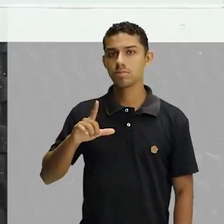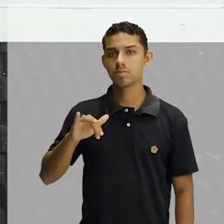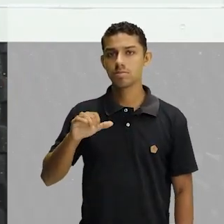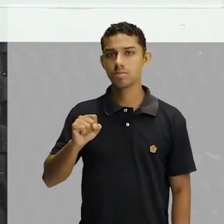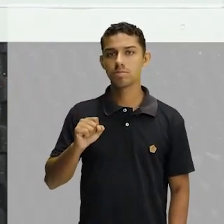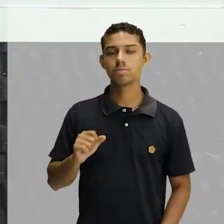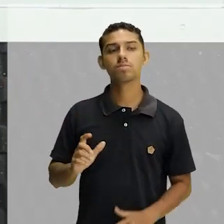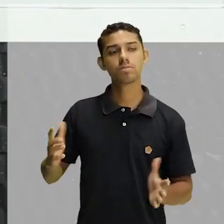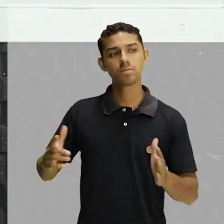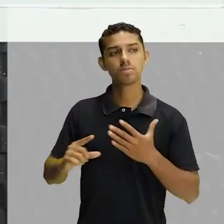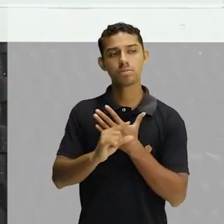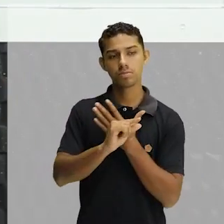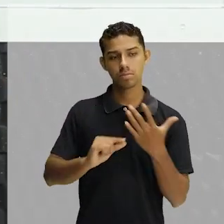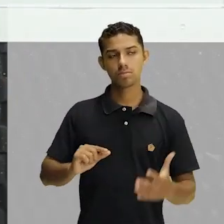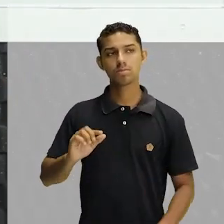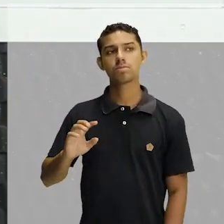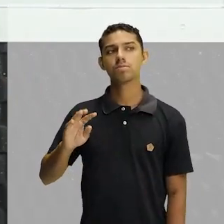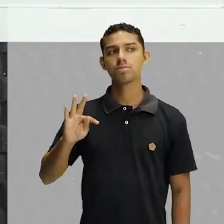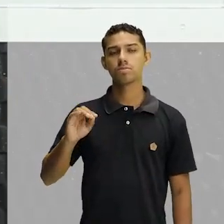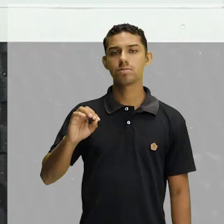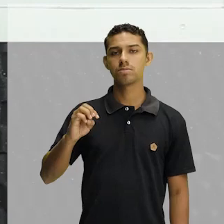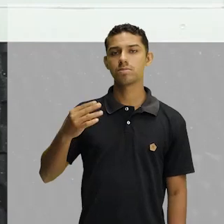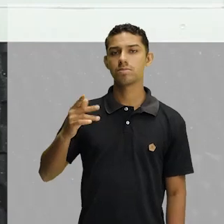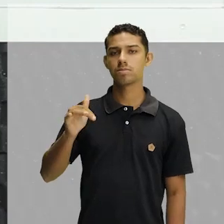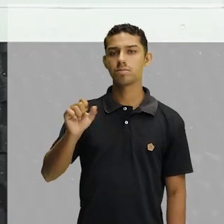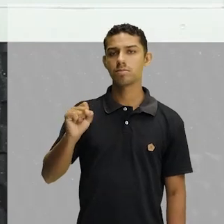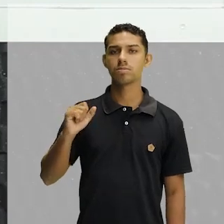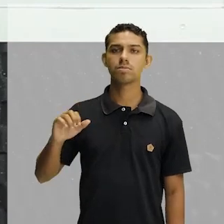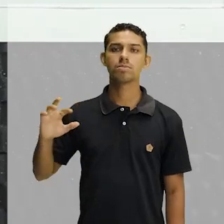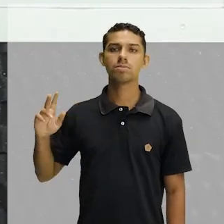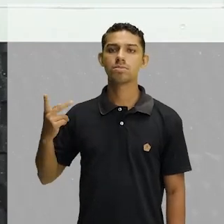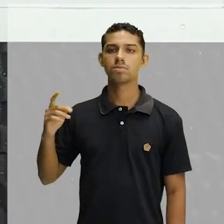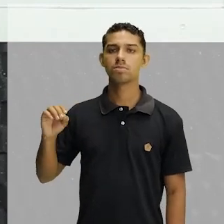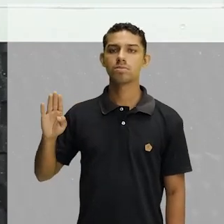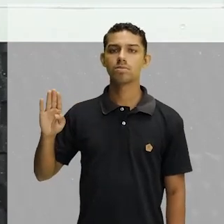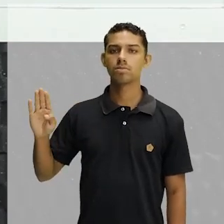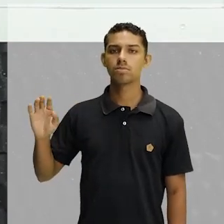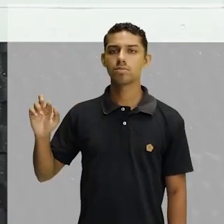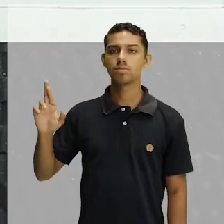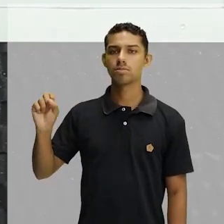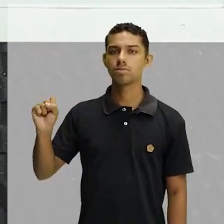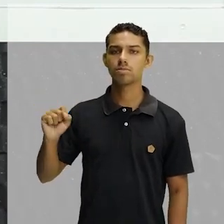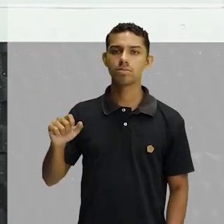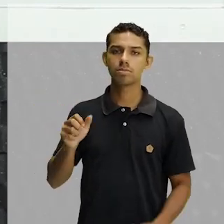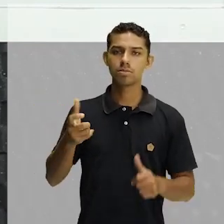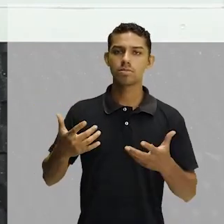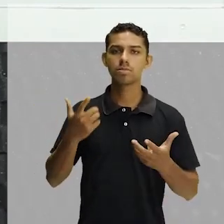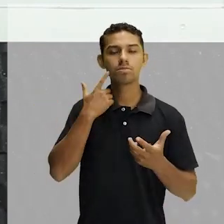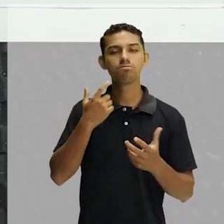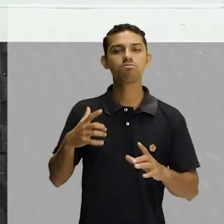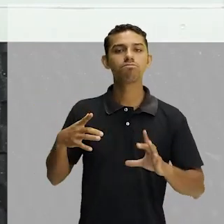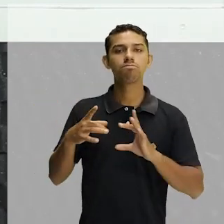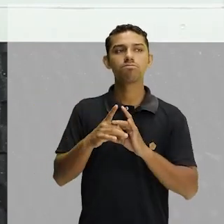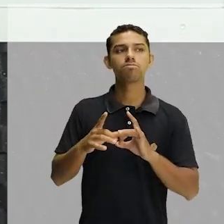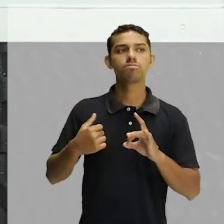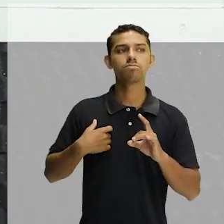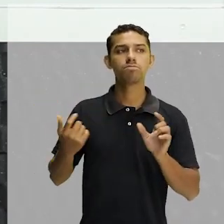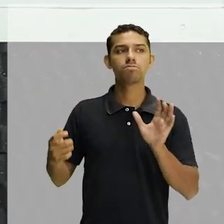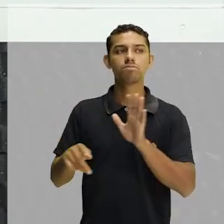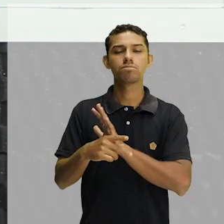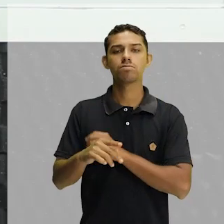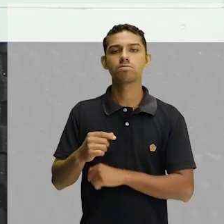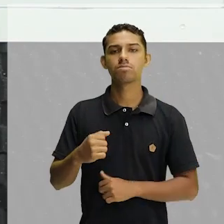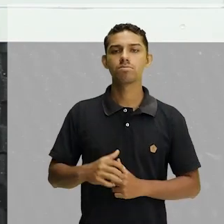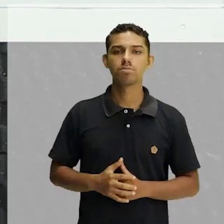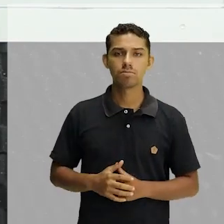para o nosso autor Thomas Hobbes de você instituir esse contrato. Você precisa sair do estado de natureza,